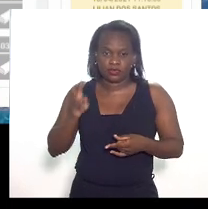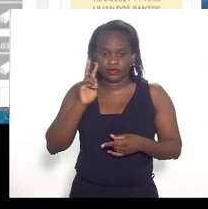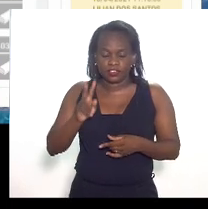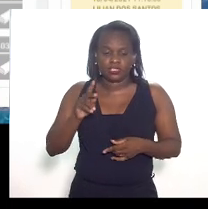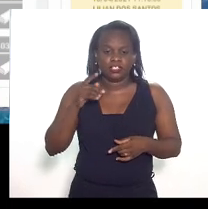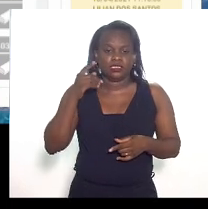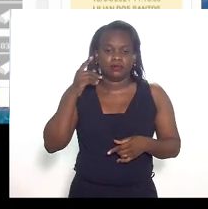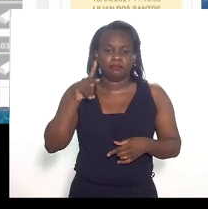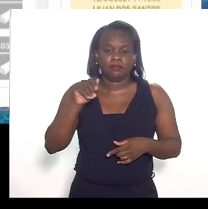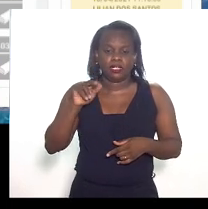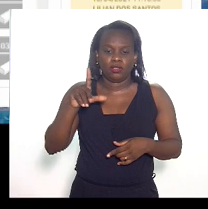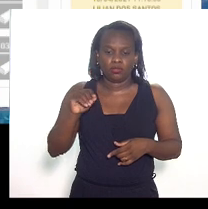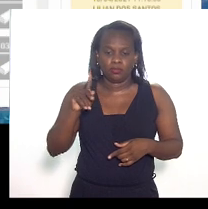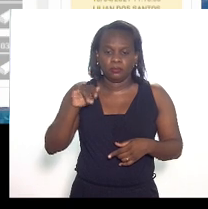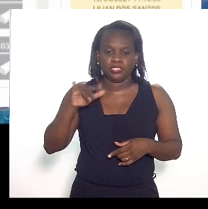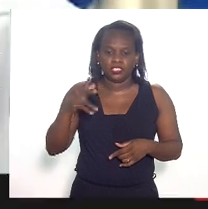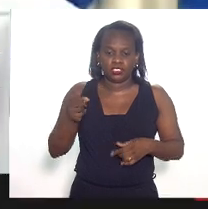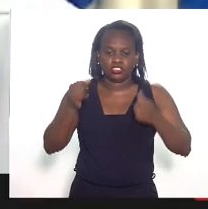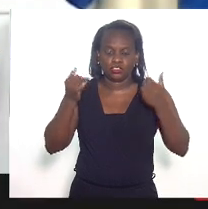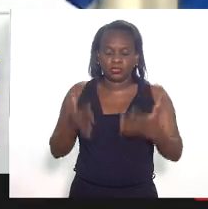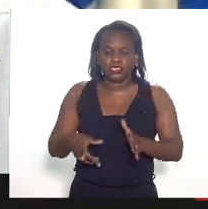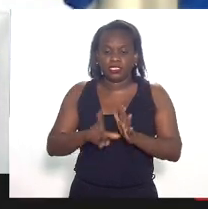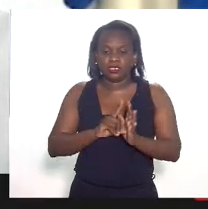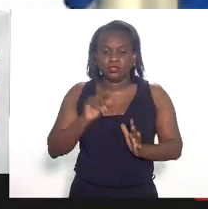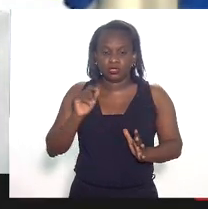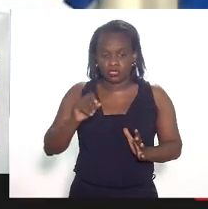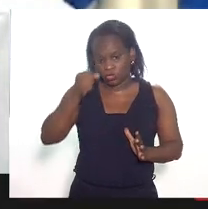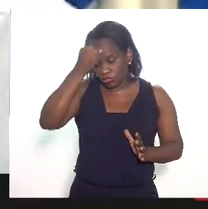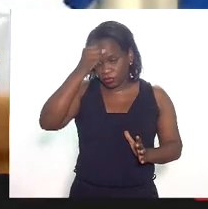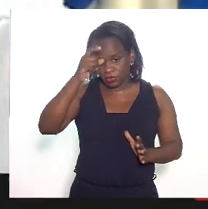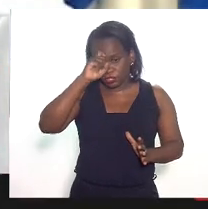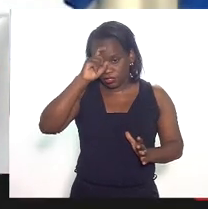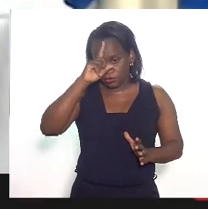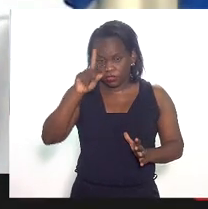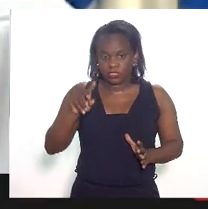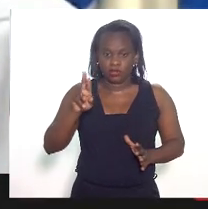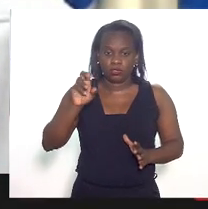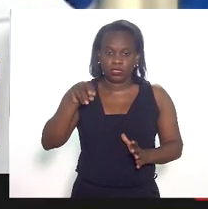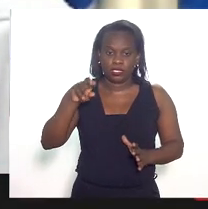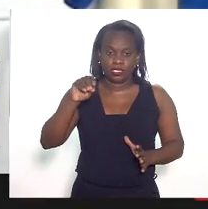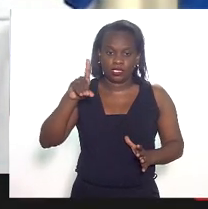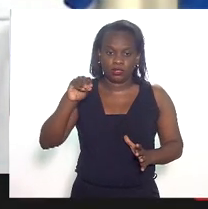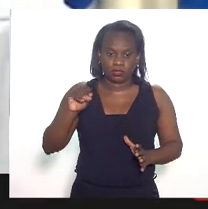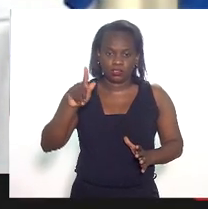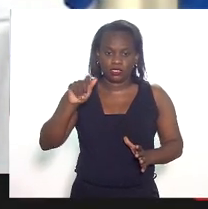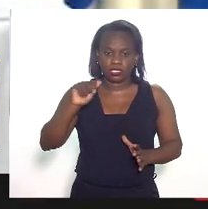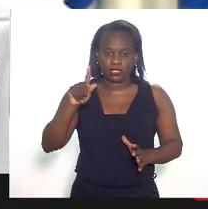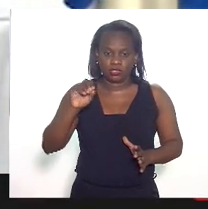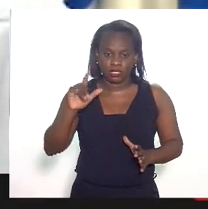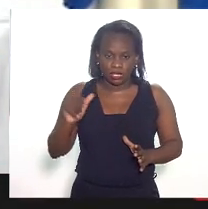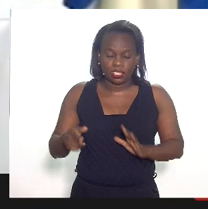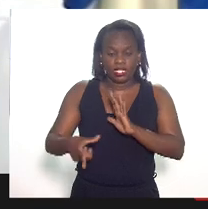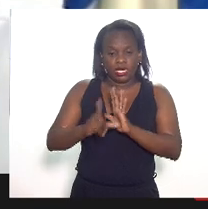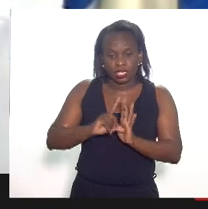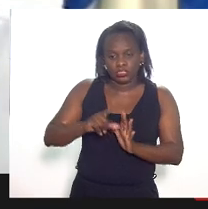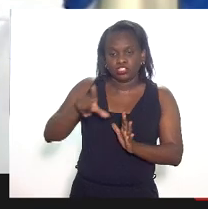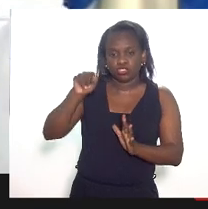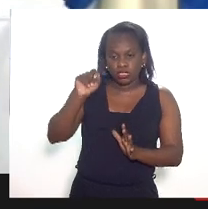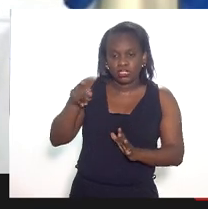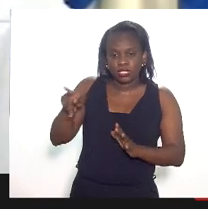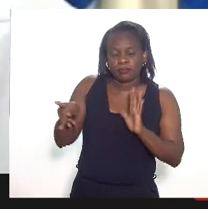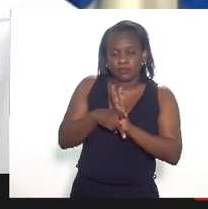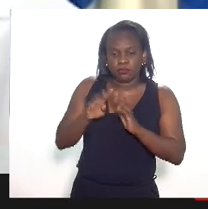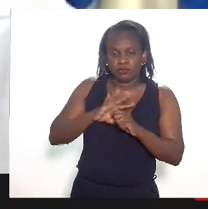vou adiantando que o Hospital Ronaldo Gazola foi acertadamente escolhido pela gestão anterior como hospital de